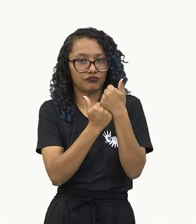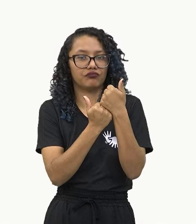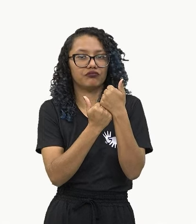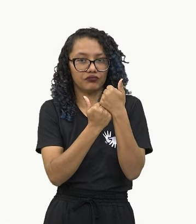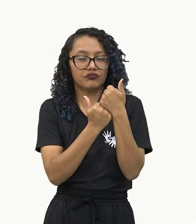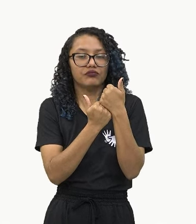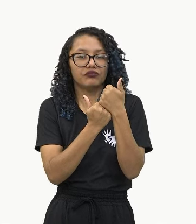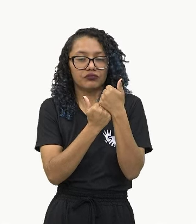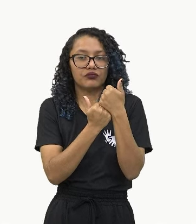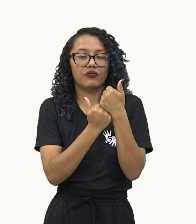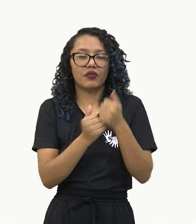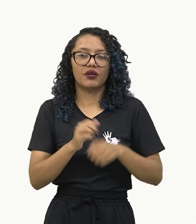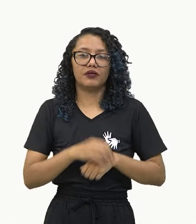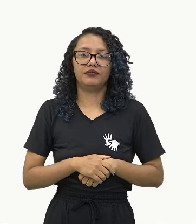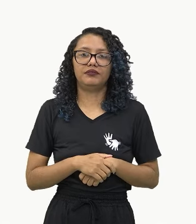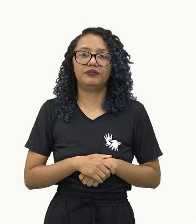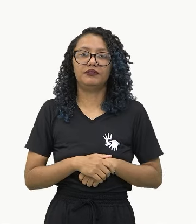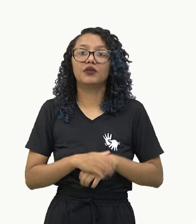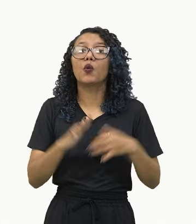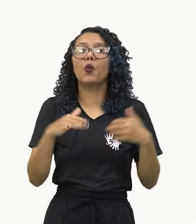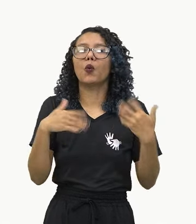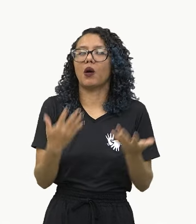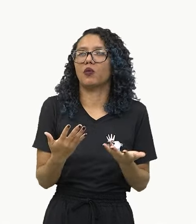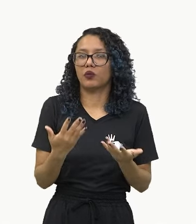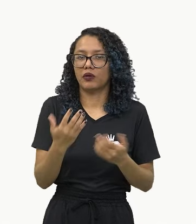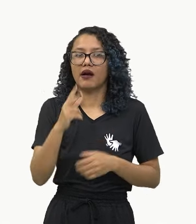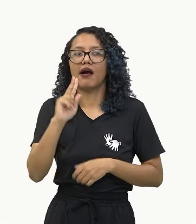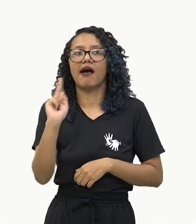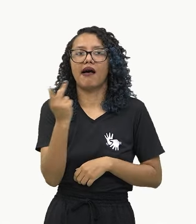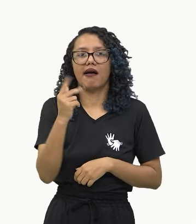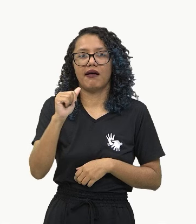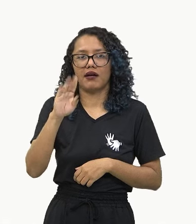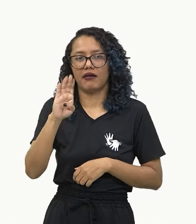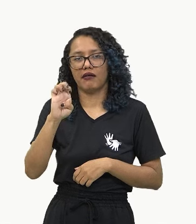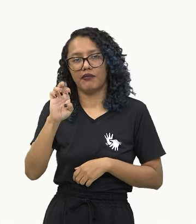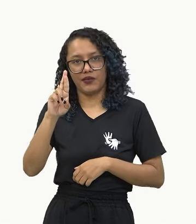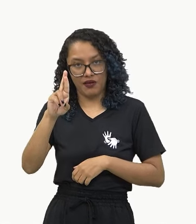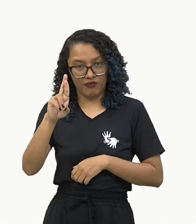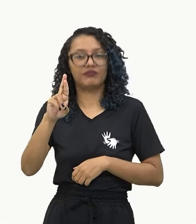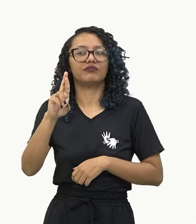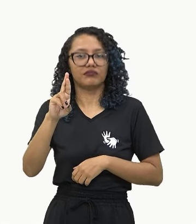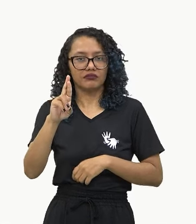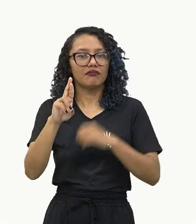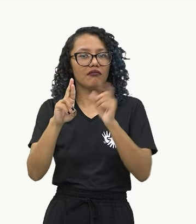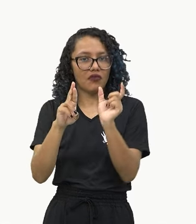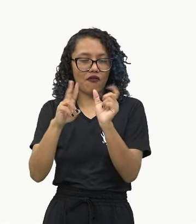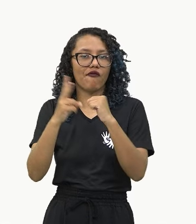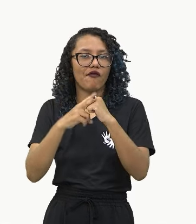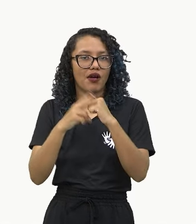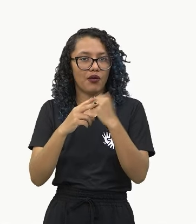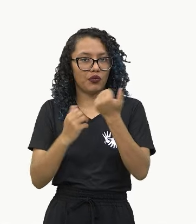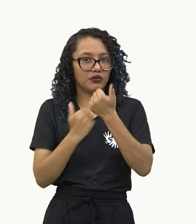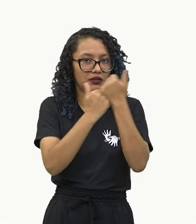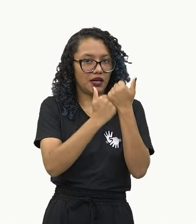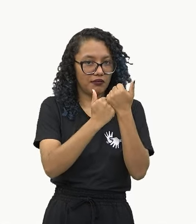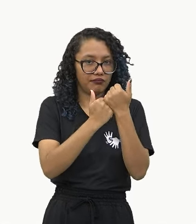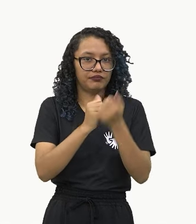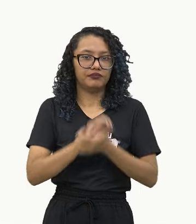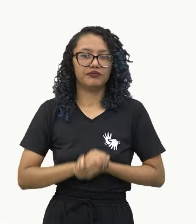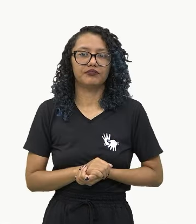sendo formado pelo verbo auxiliar haber. E esse verbo auxiliar ele vai estar